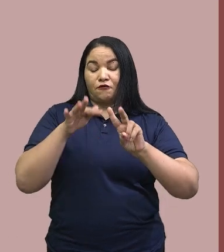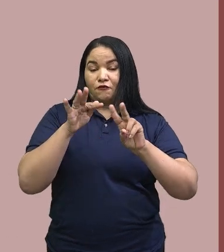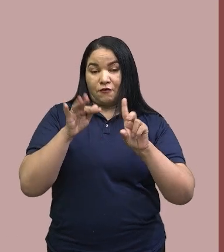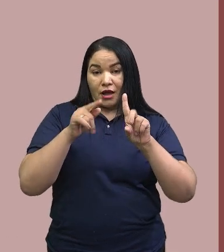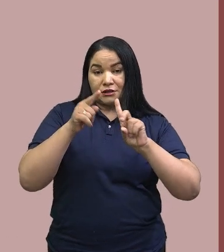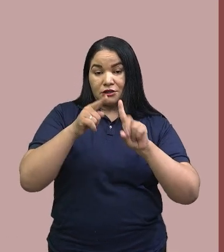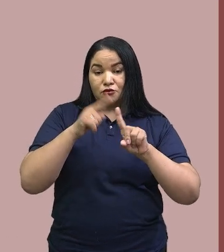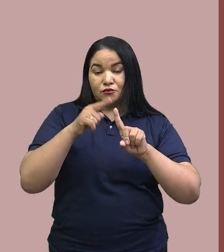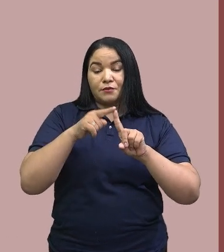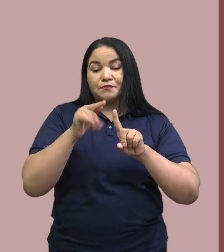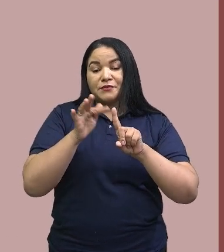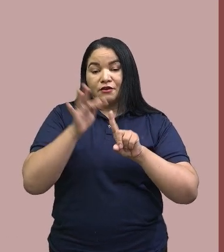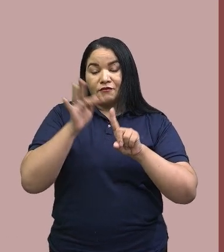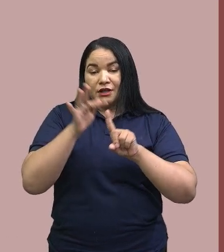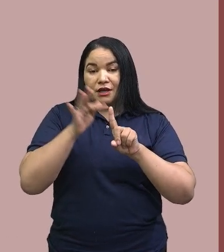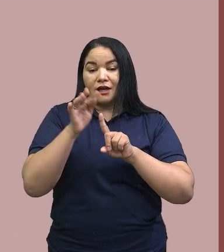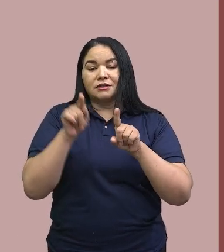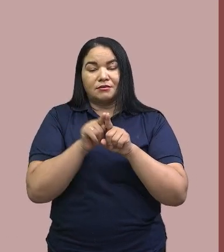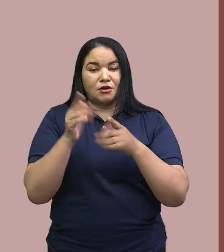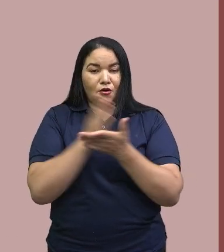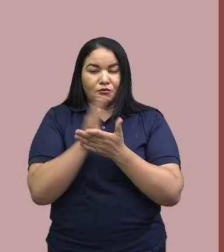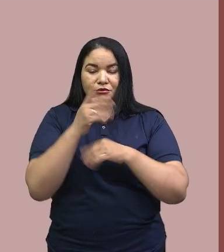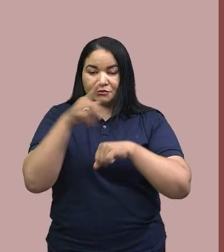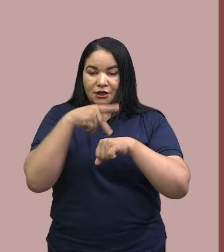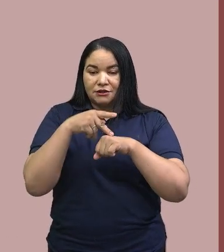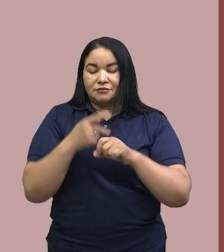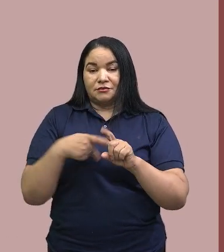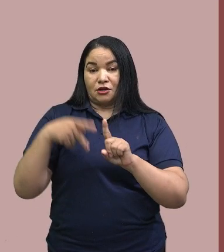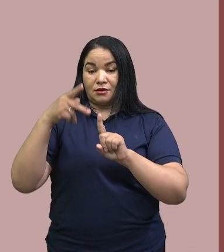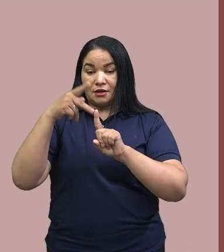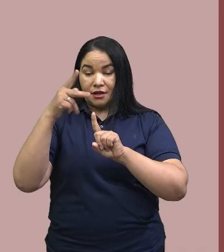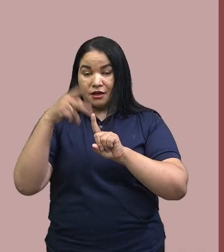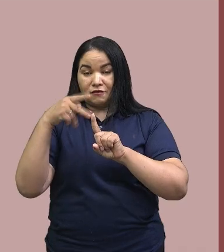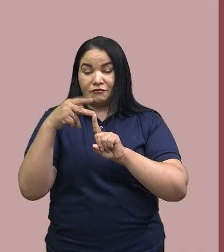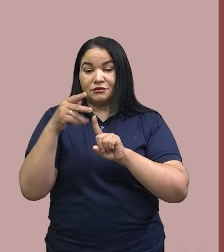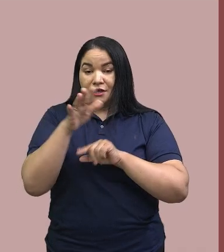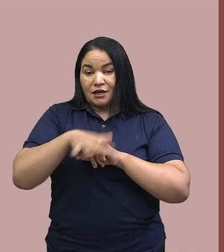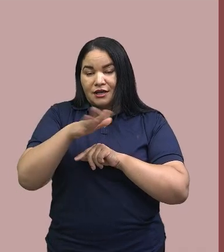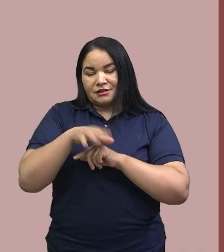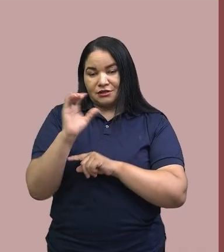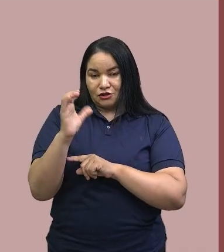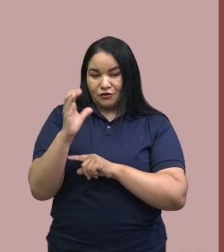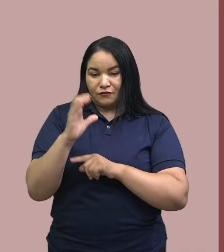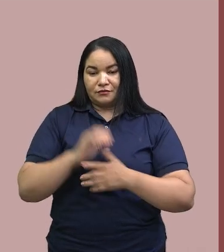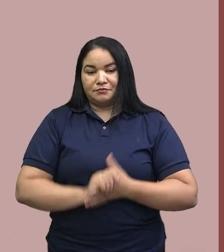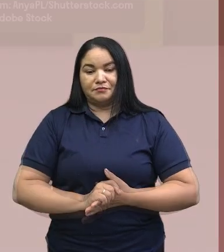Estados Unidos e alguns países. Kelvin, usada no mundo científico.